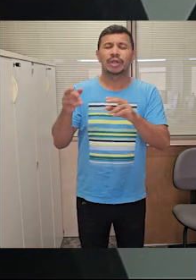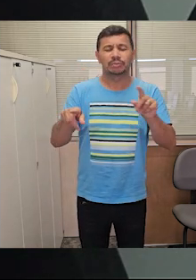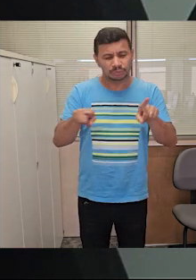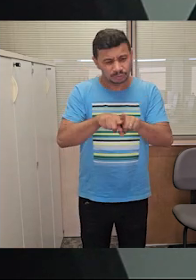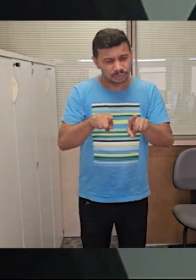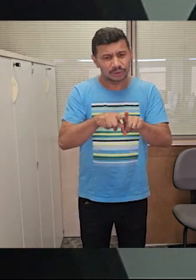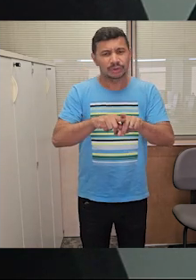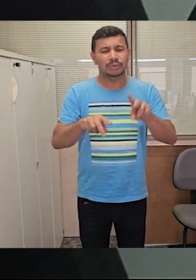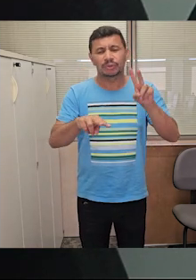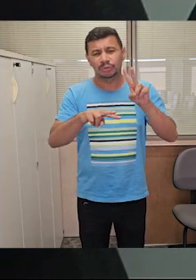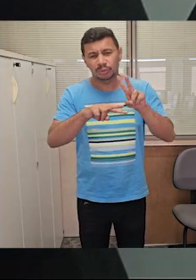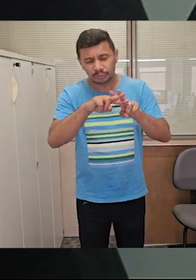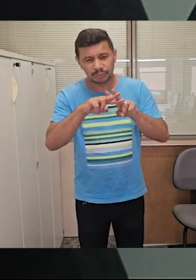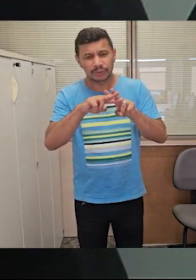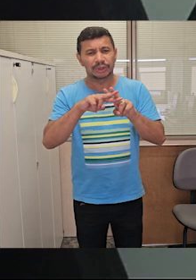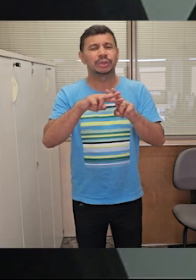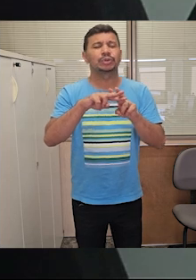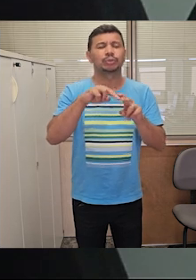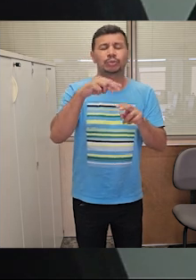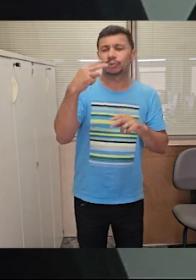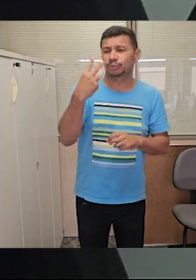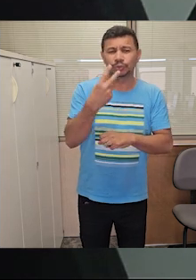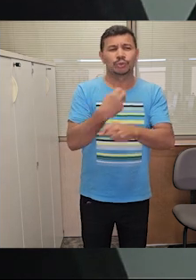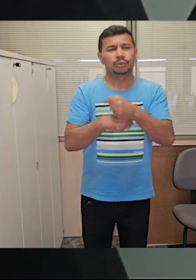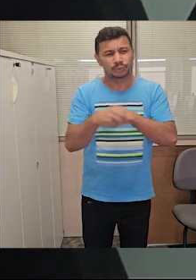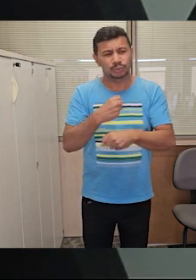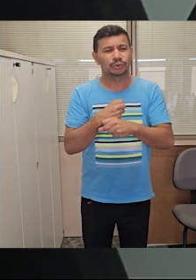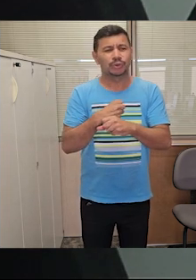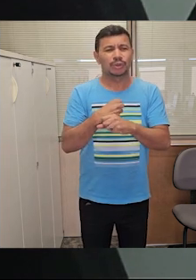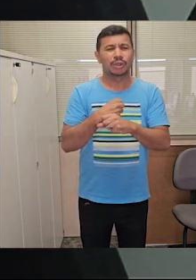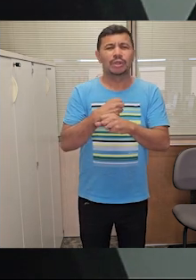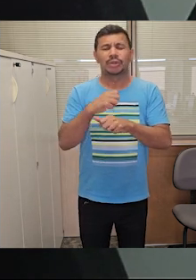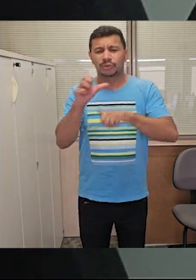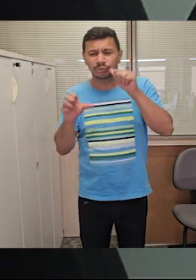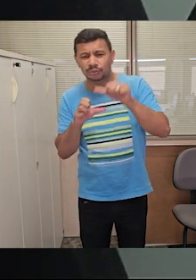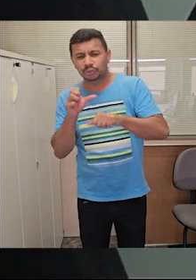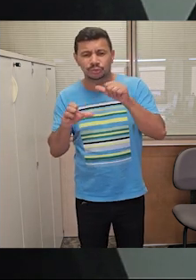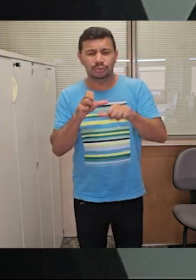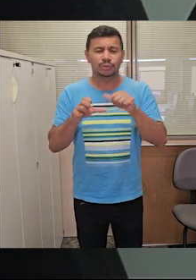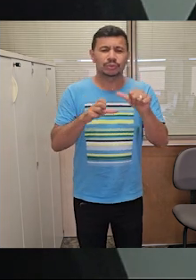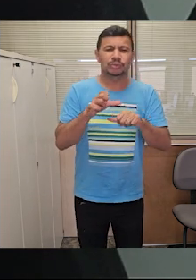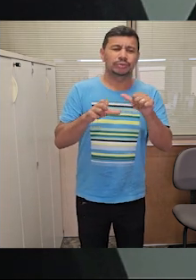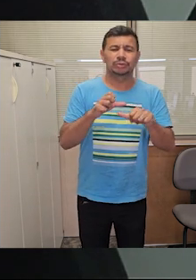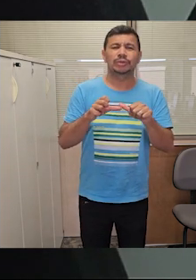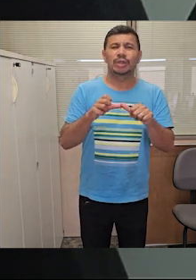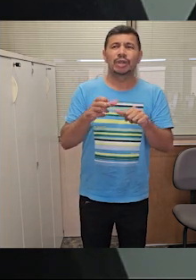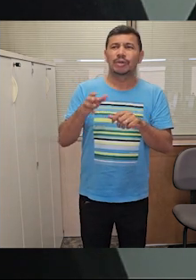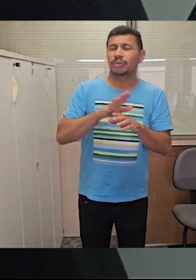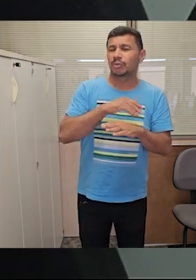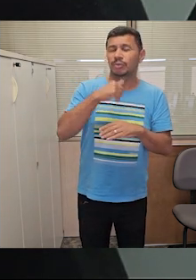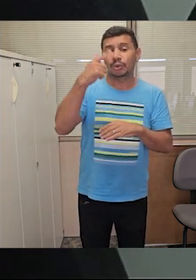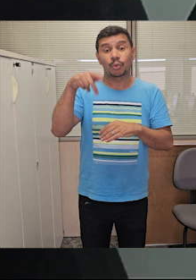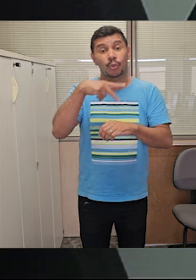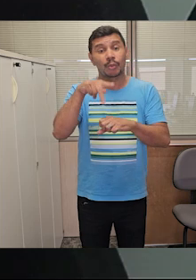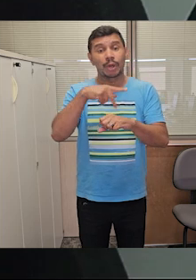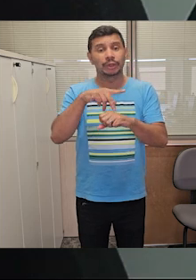preso, estive 2 anos preso, fui exilado, trocado pelo embaixador suíço, fiquei 8 anos